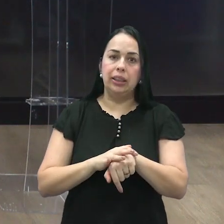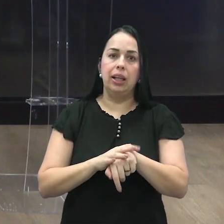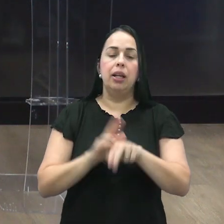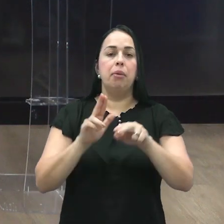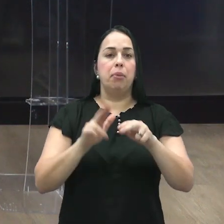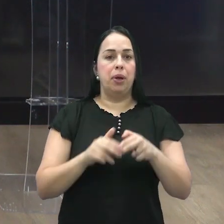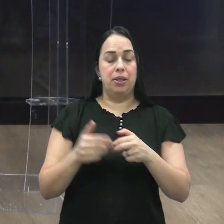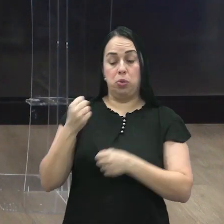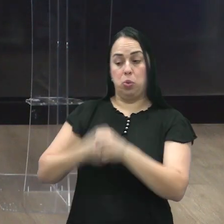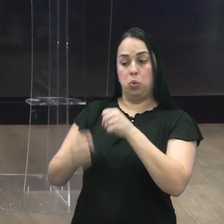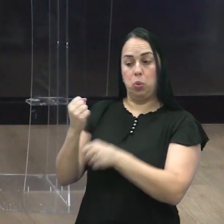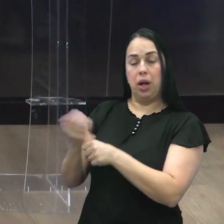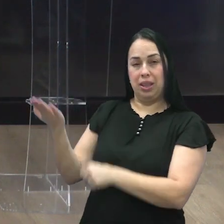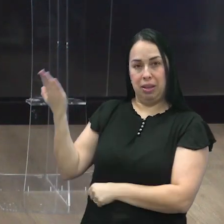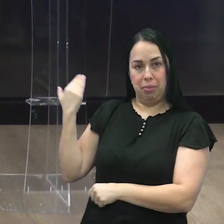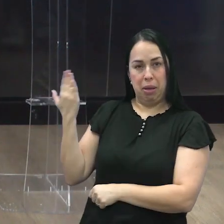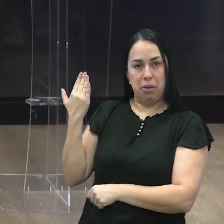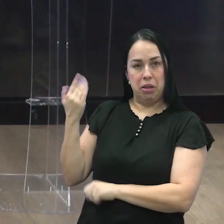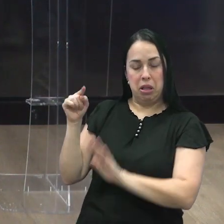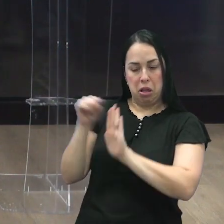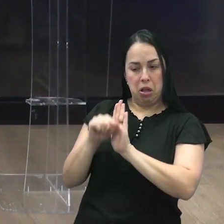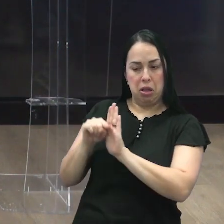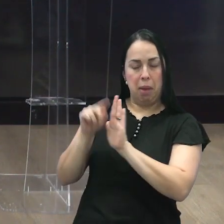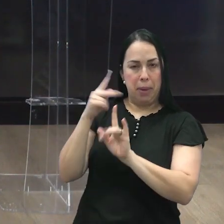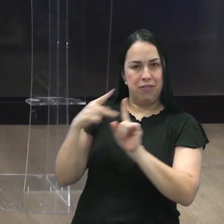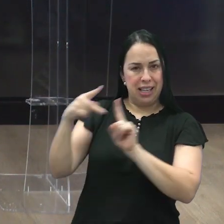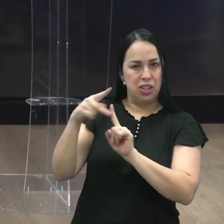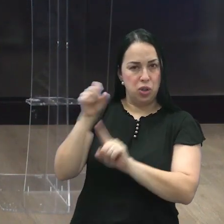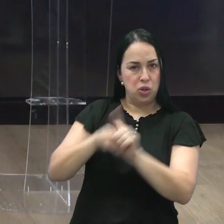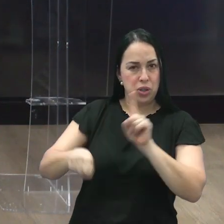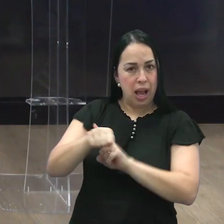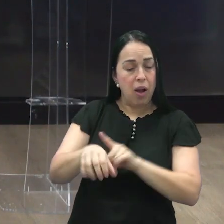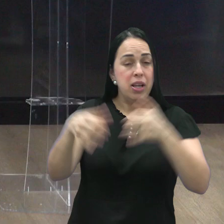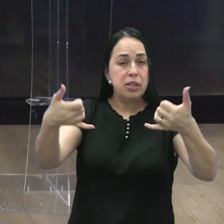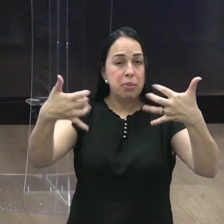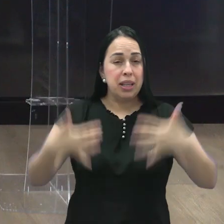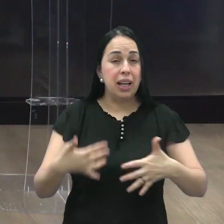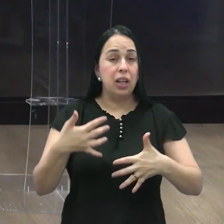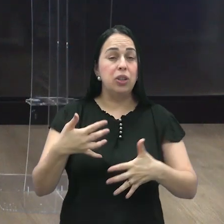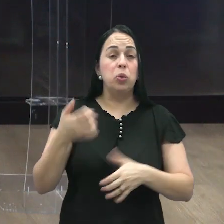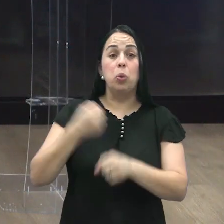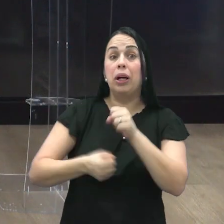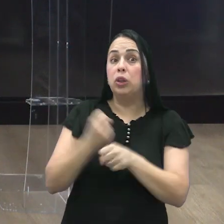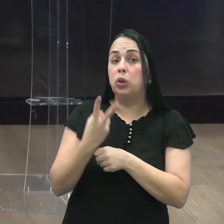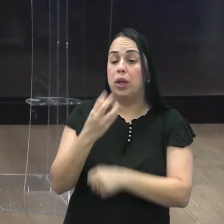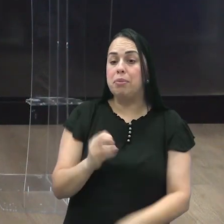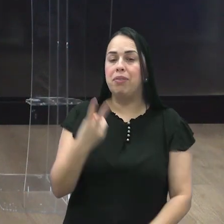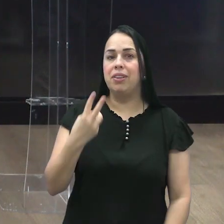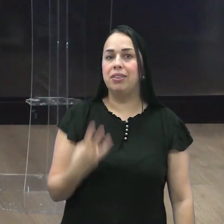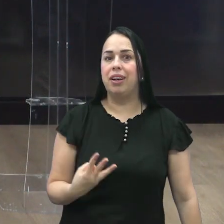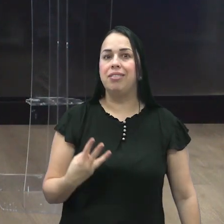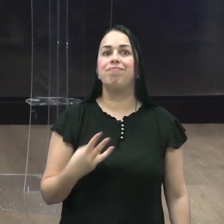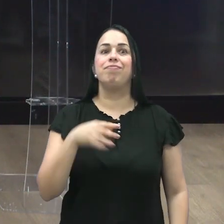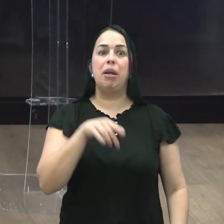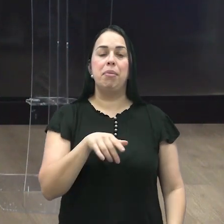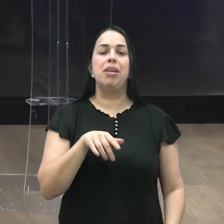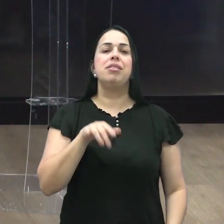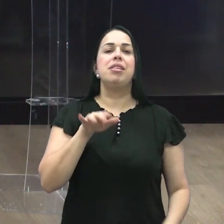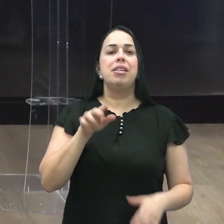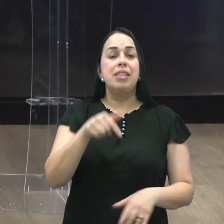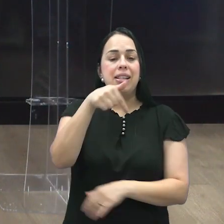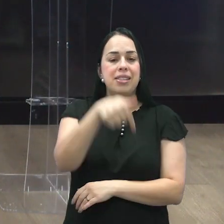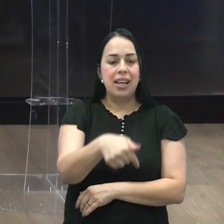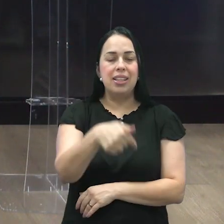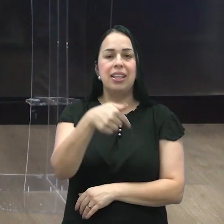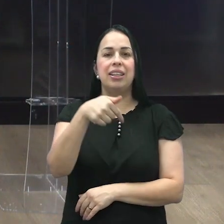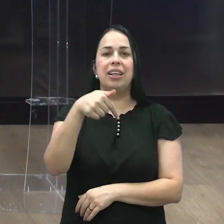trabalho. Dados do último anuário estatístico da Previdência Social mostram que em 2023 foram